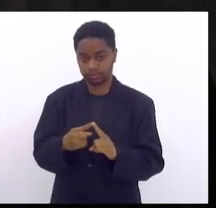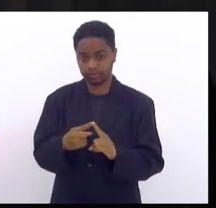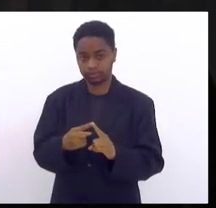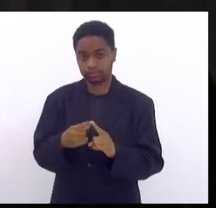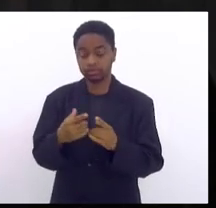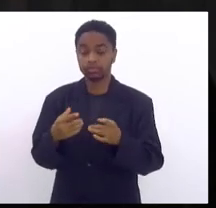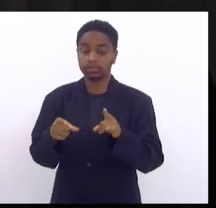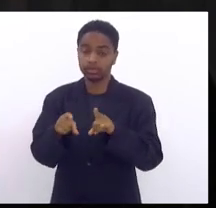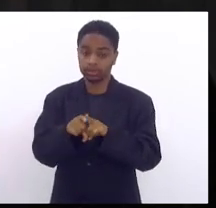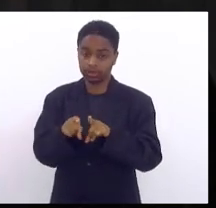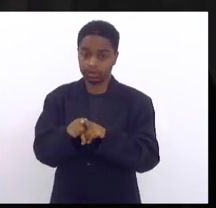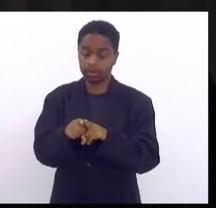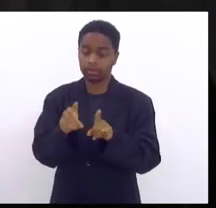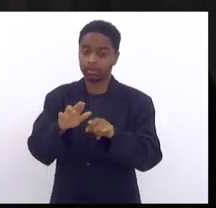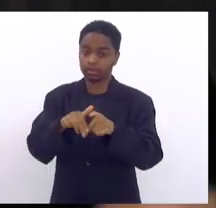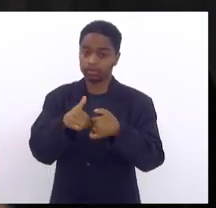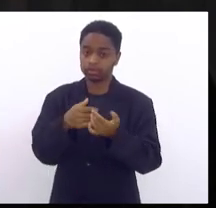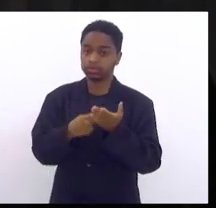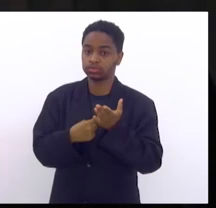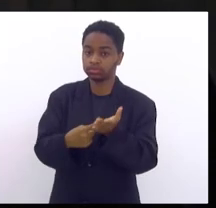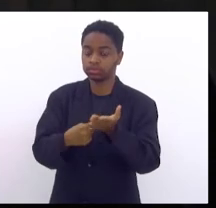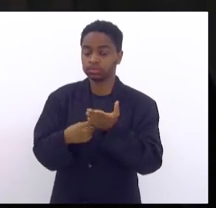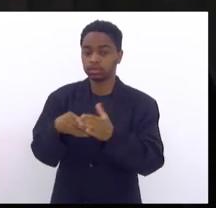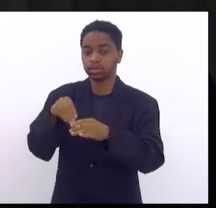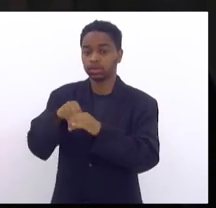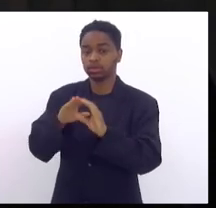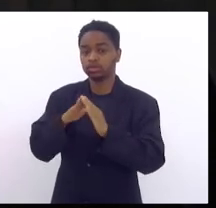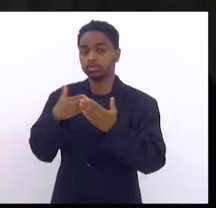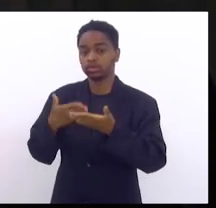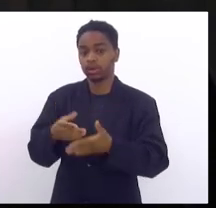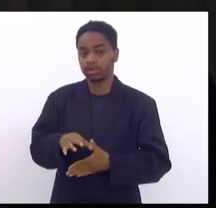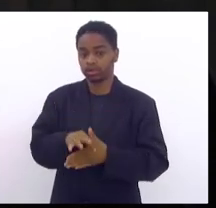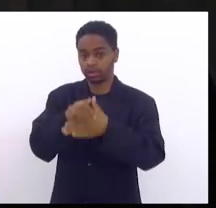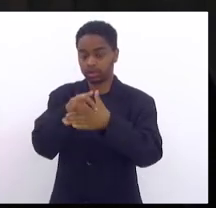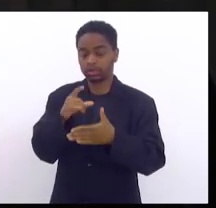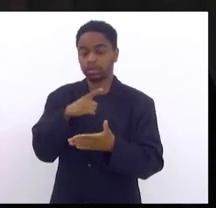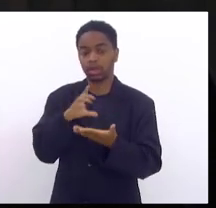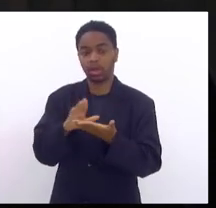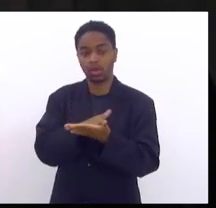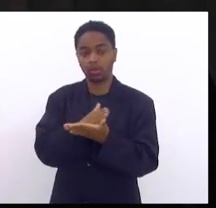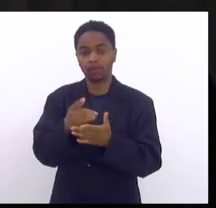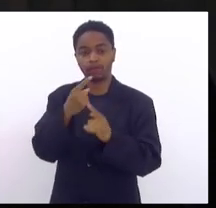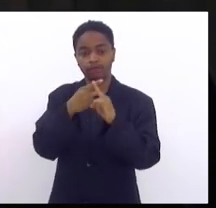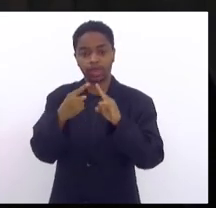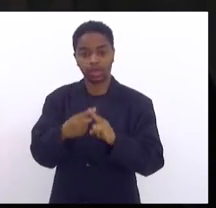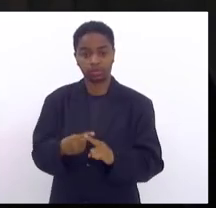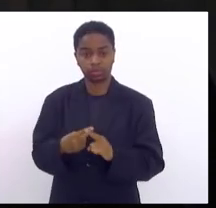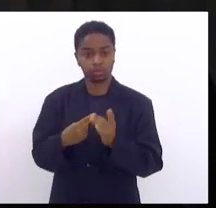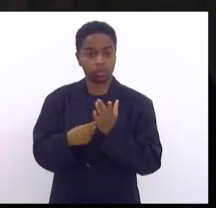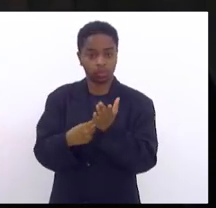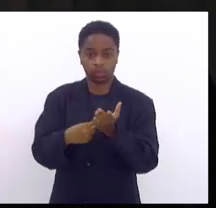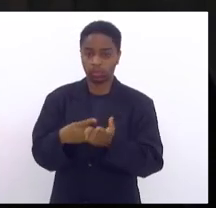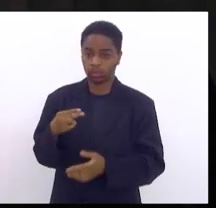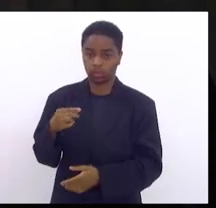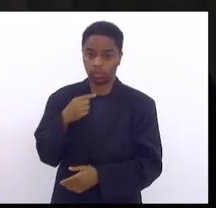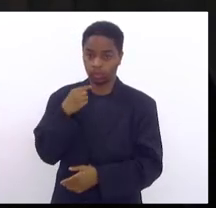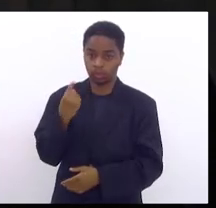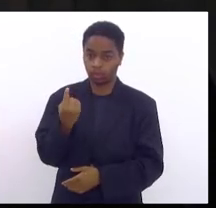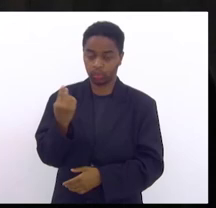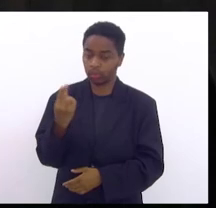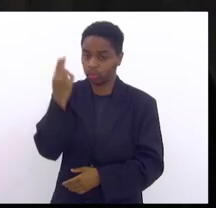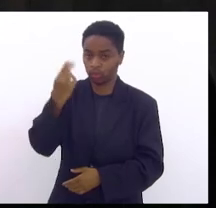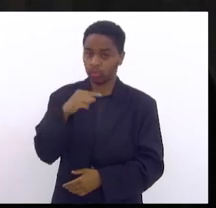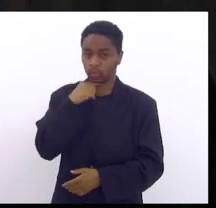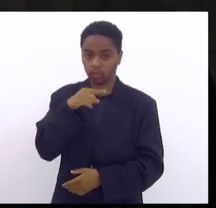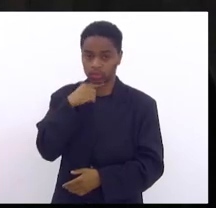função também do acordo em colégio de líderes. Tem vetos que não houve acordo, que